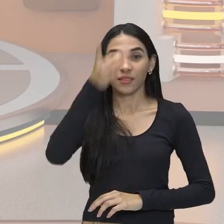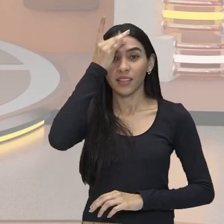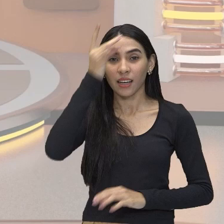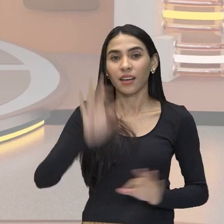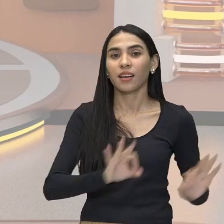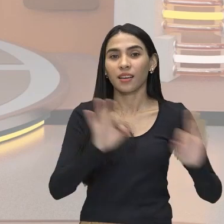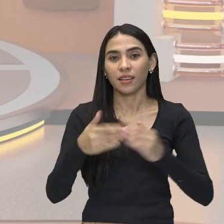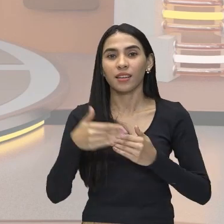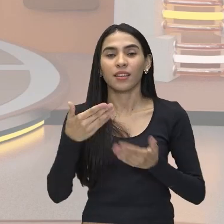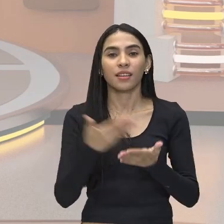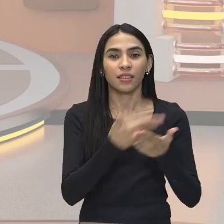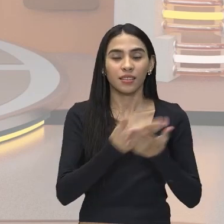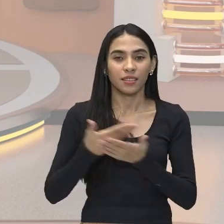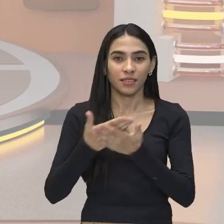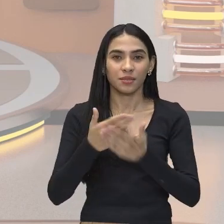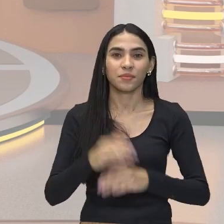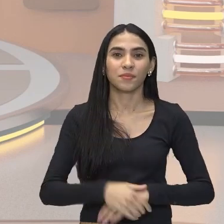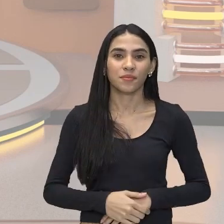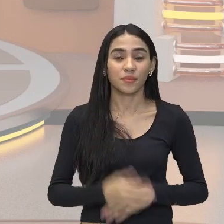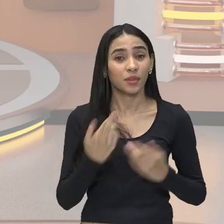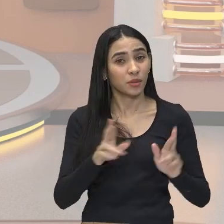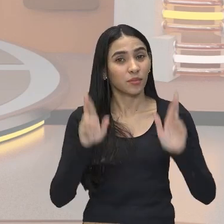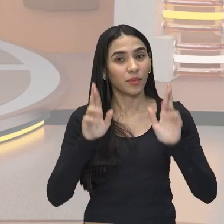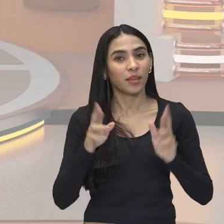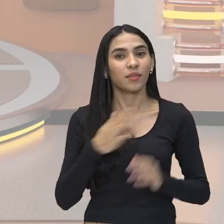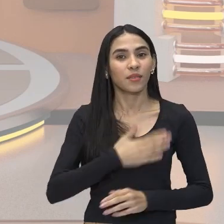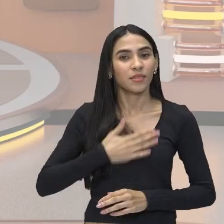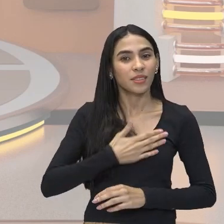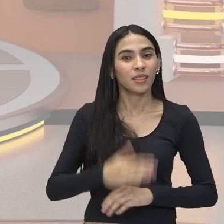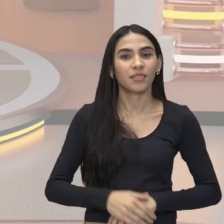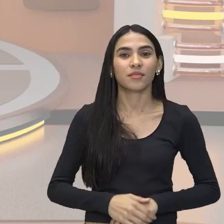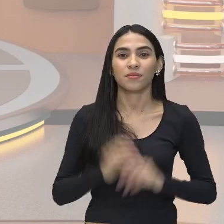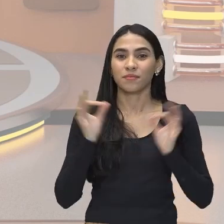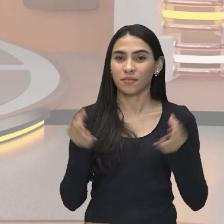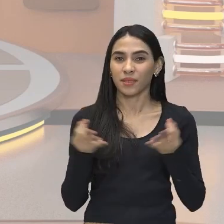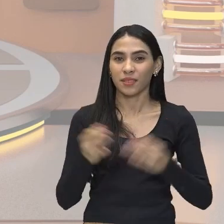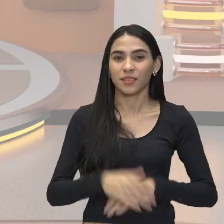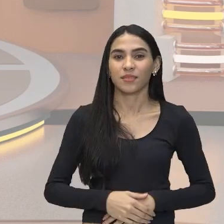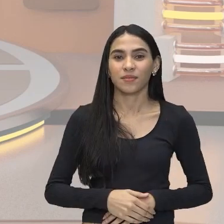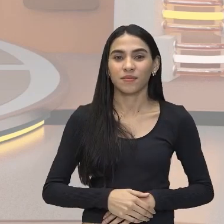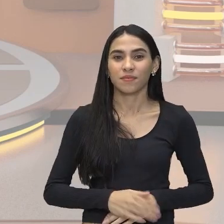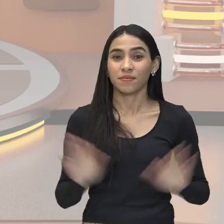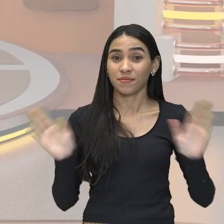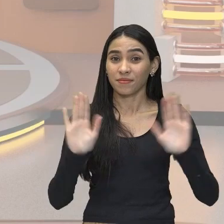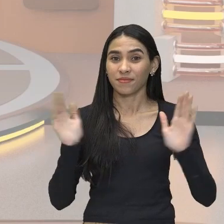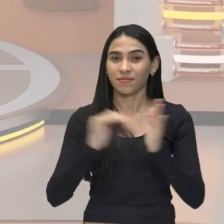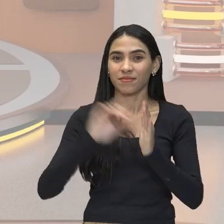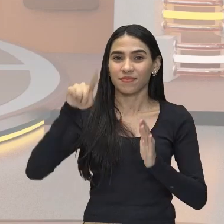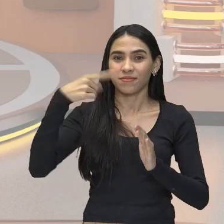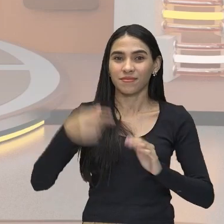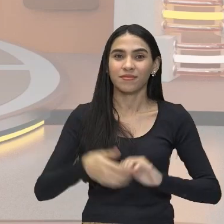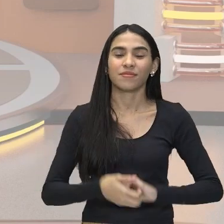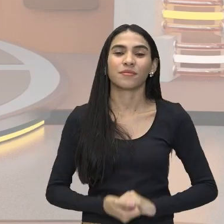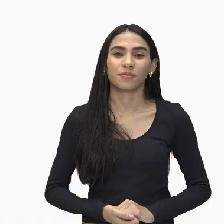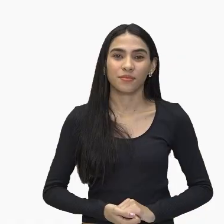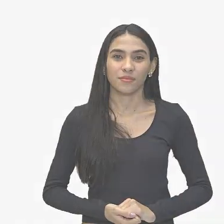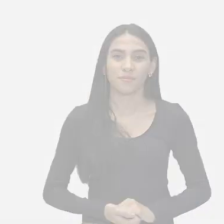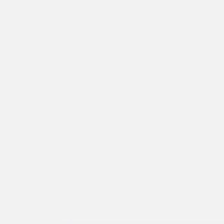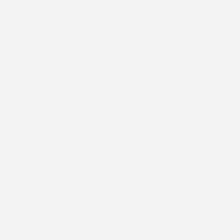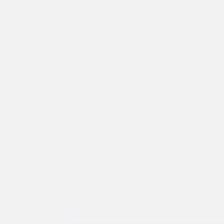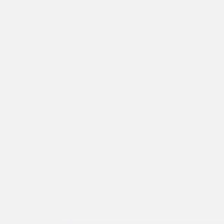acompanhar essa ideia do existencialismo, eu espero que tenham gostado. Perfeito, então? Até a próxima então, pessoal.